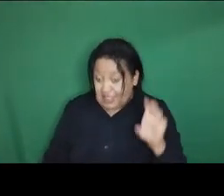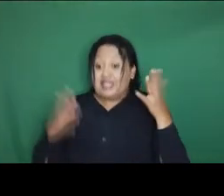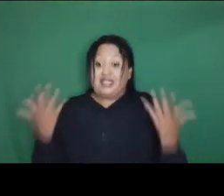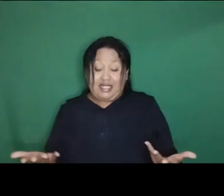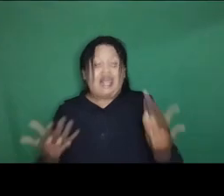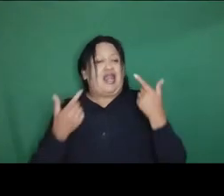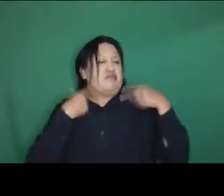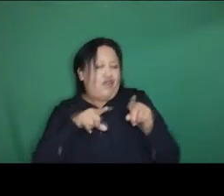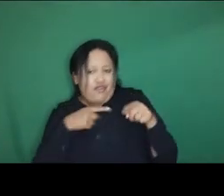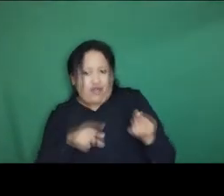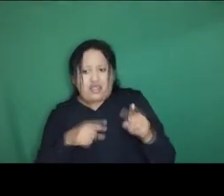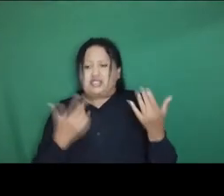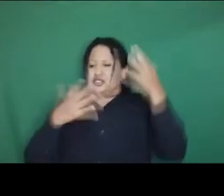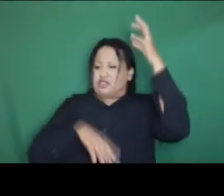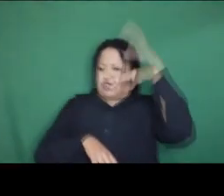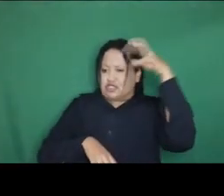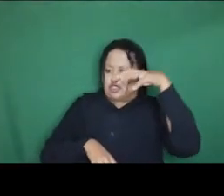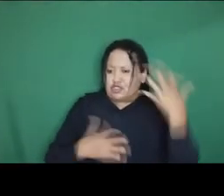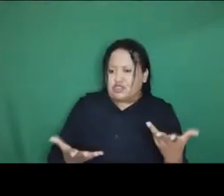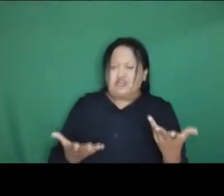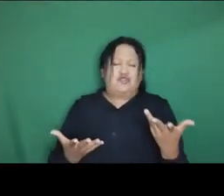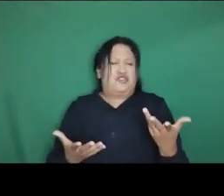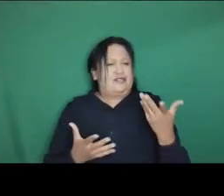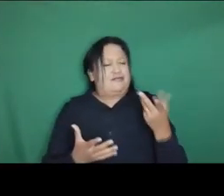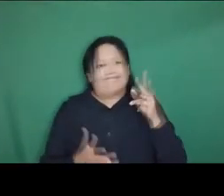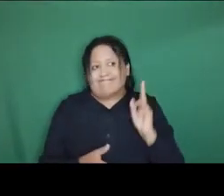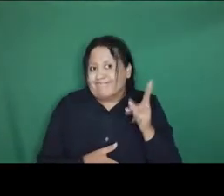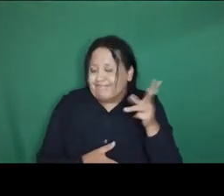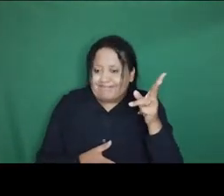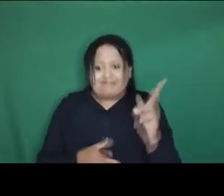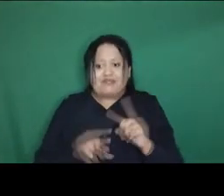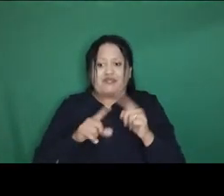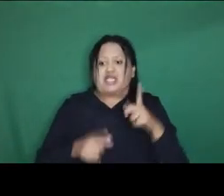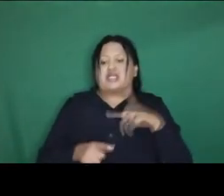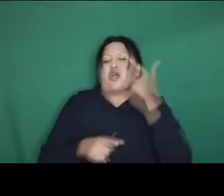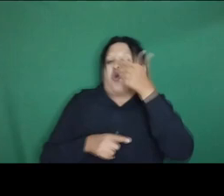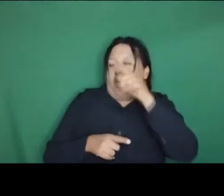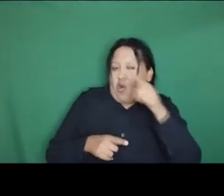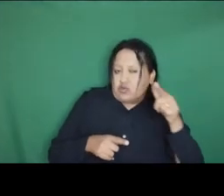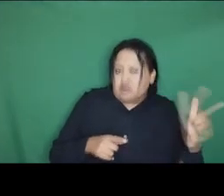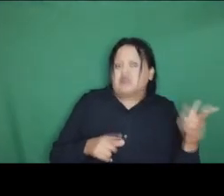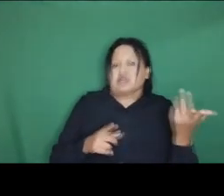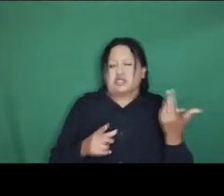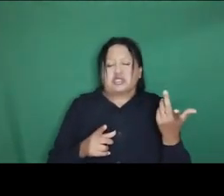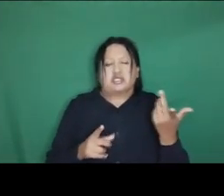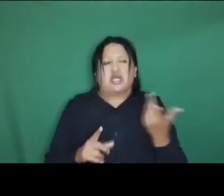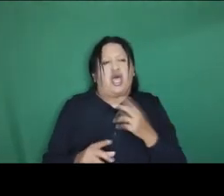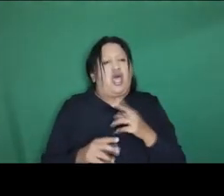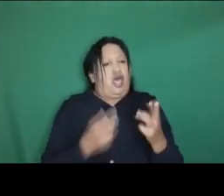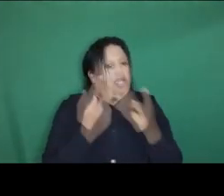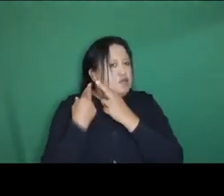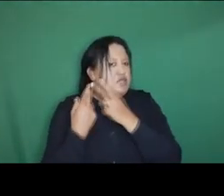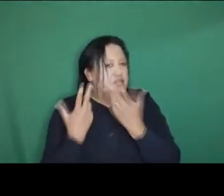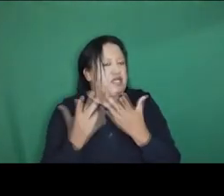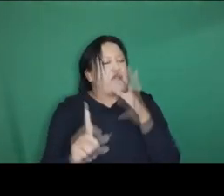provoca né chuvas precipitações constantes né mas que tem outros regimes que influenciam e que nesse caso